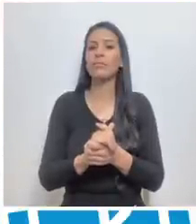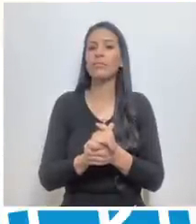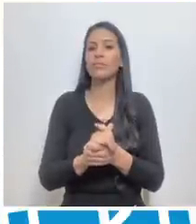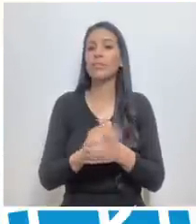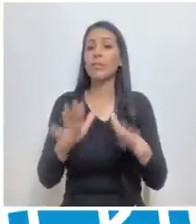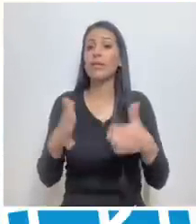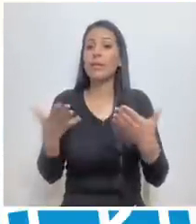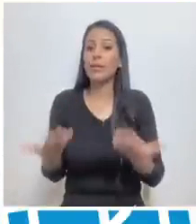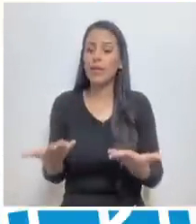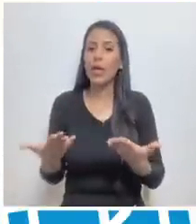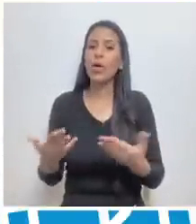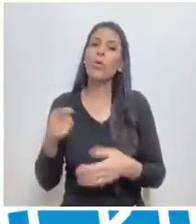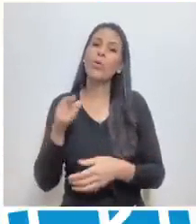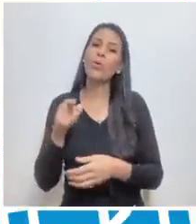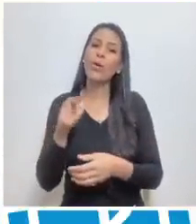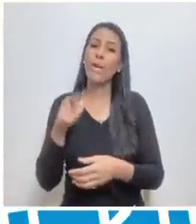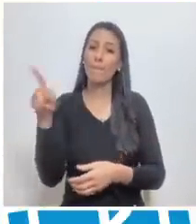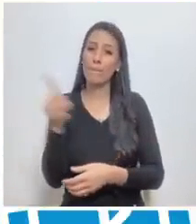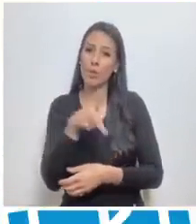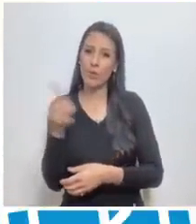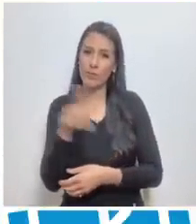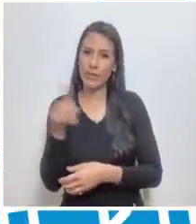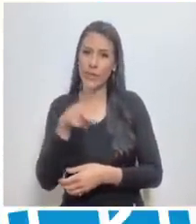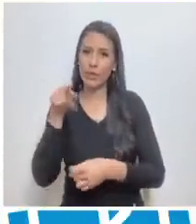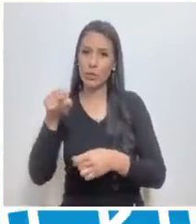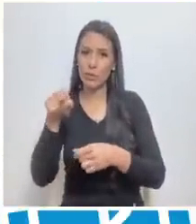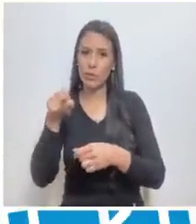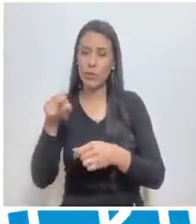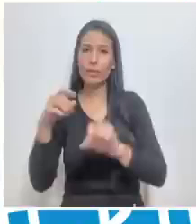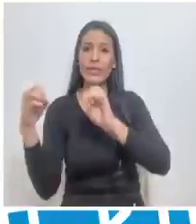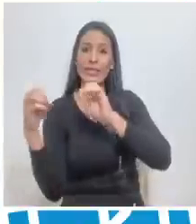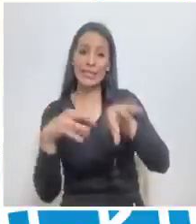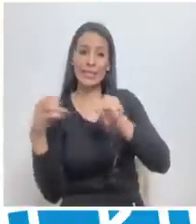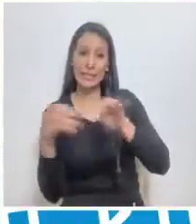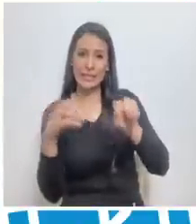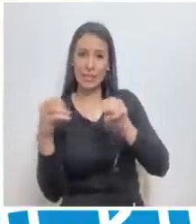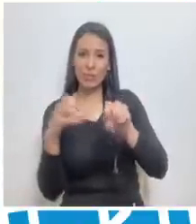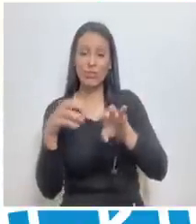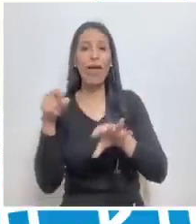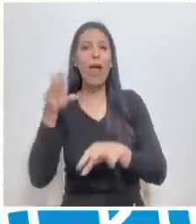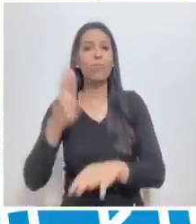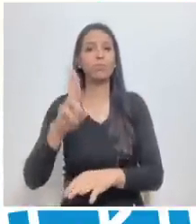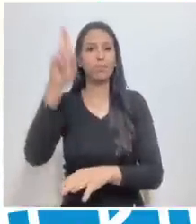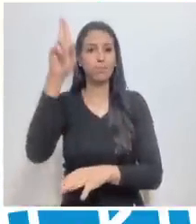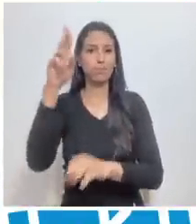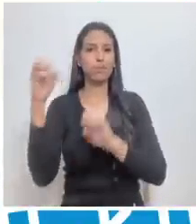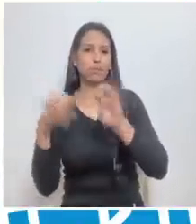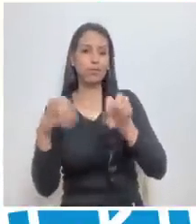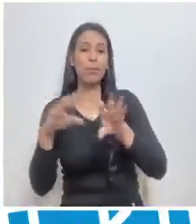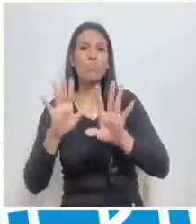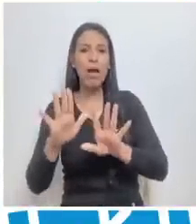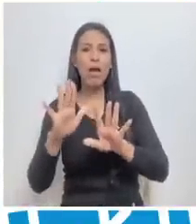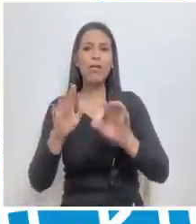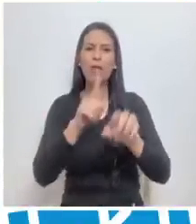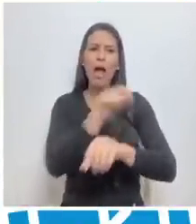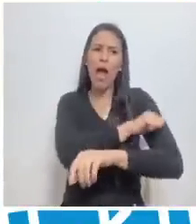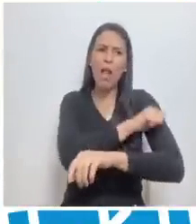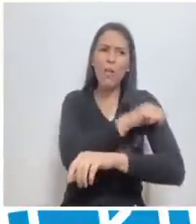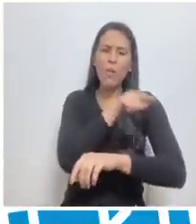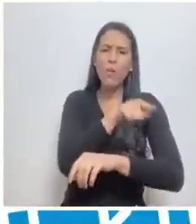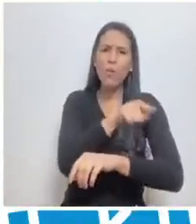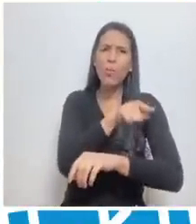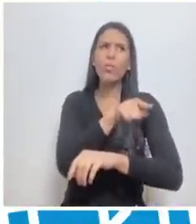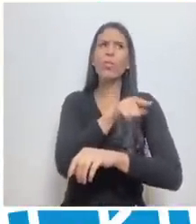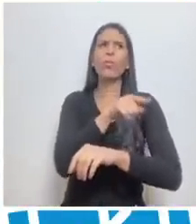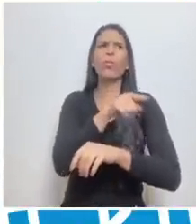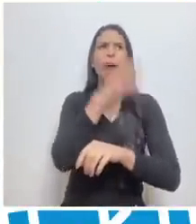do professor e do ensino, e passa para o aluno e a aprendizagem, você muda, desloca. Então,